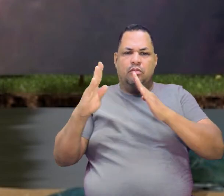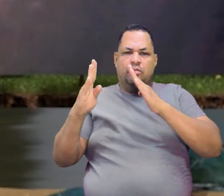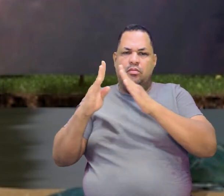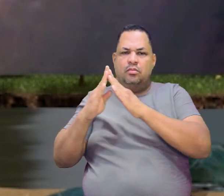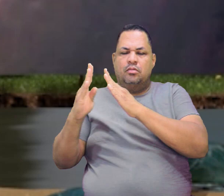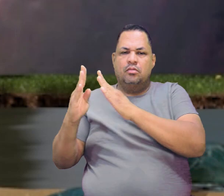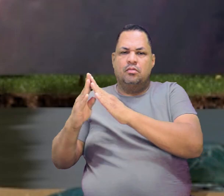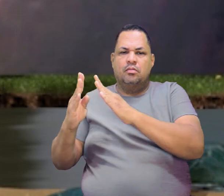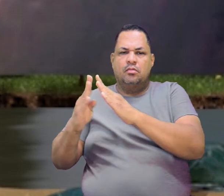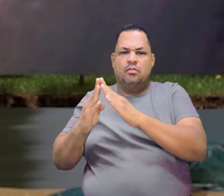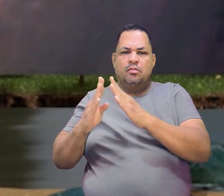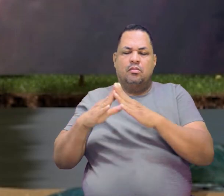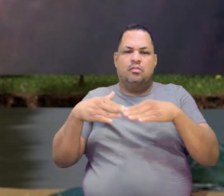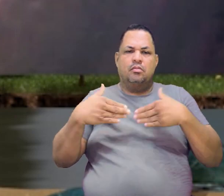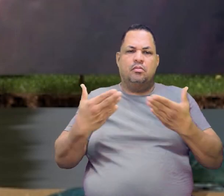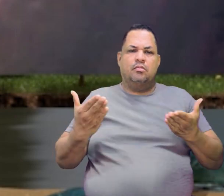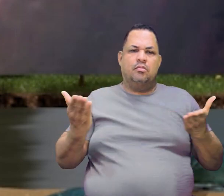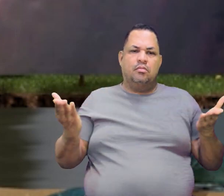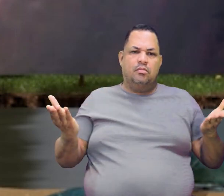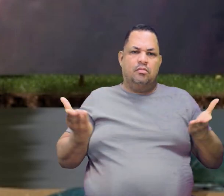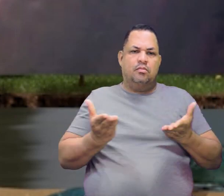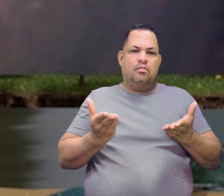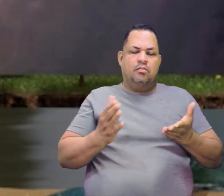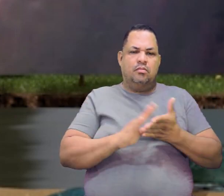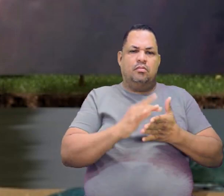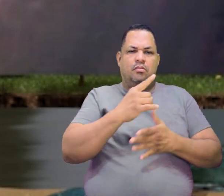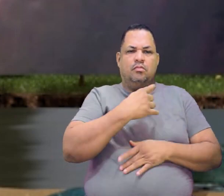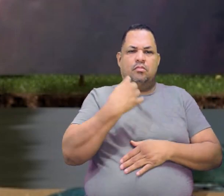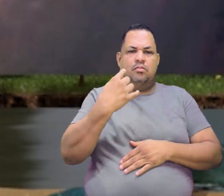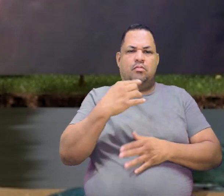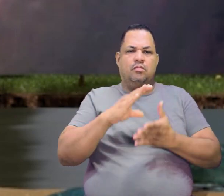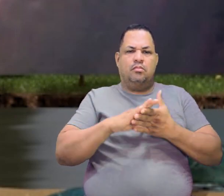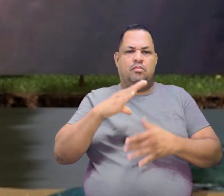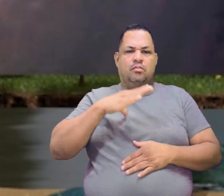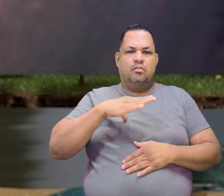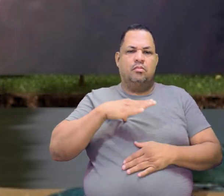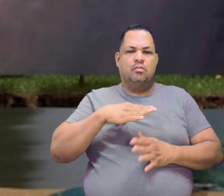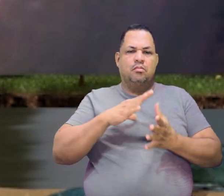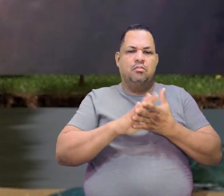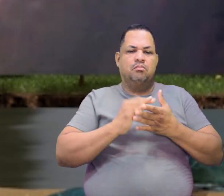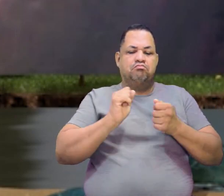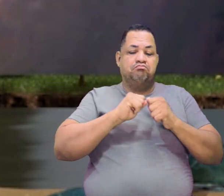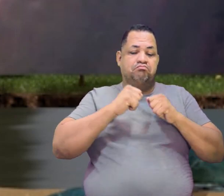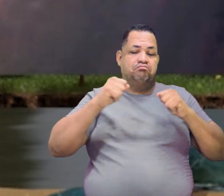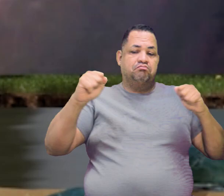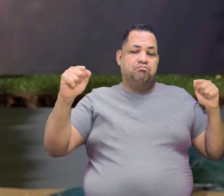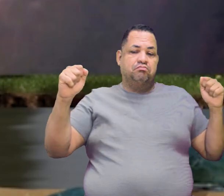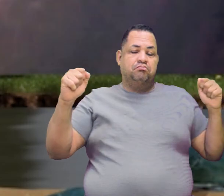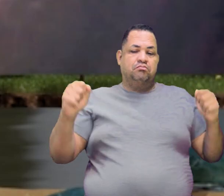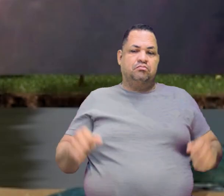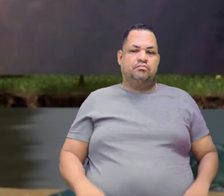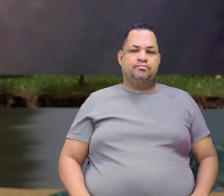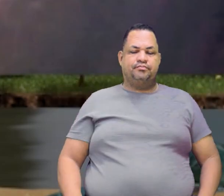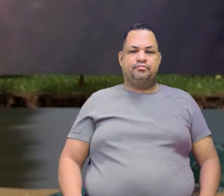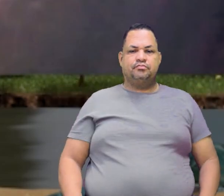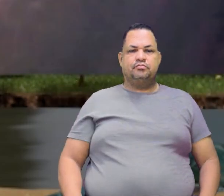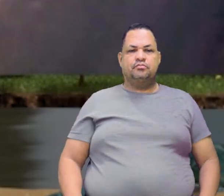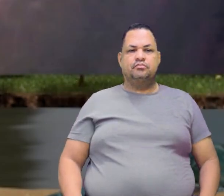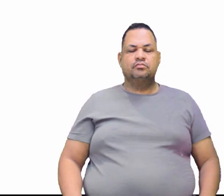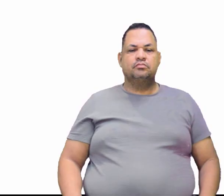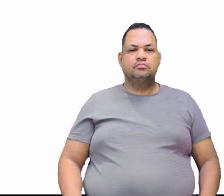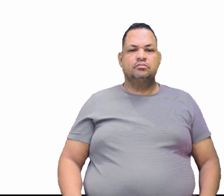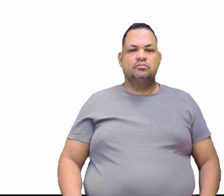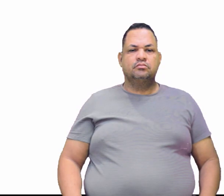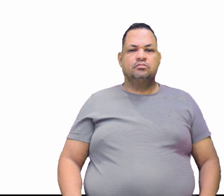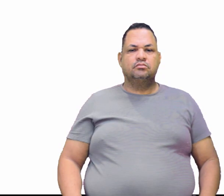vila. E aí hoje nós temos essa cidade gigantesca. Tá bom? Joga no quadro,